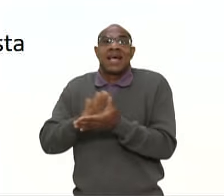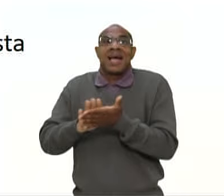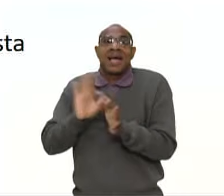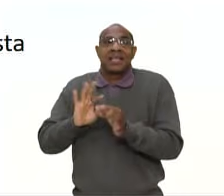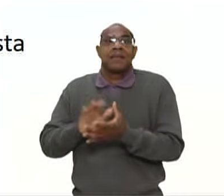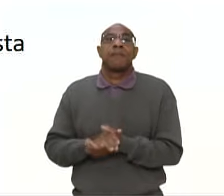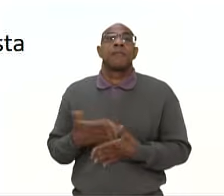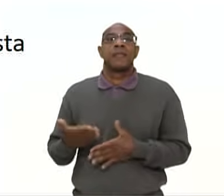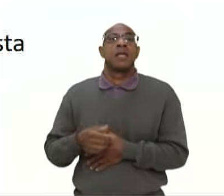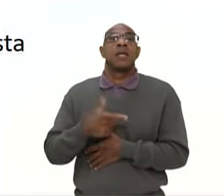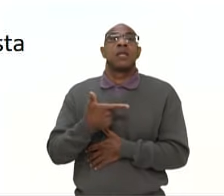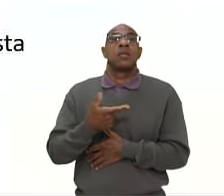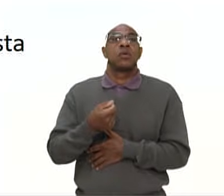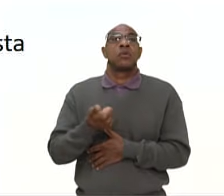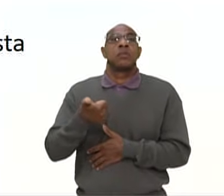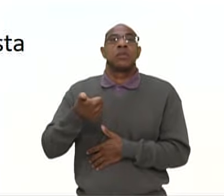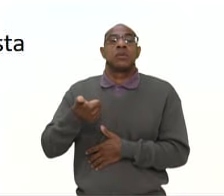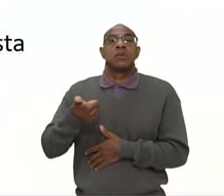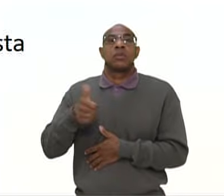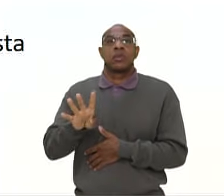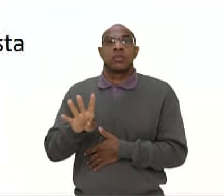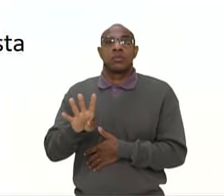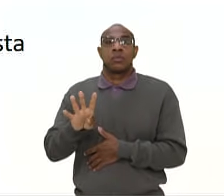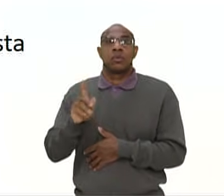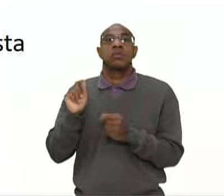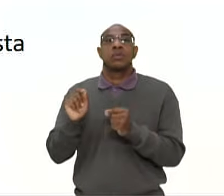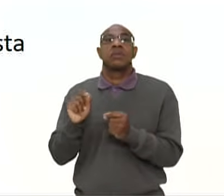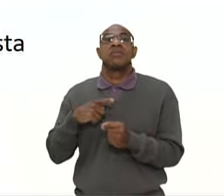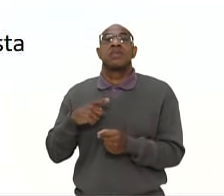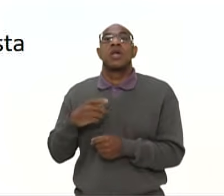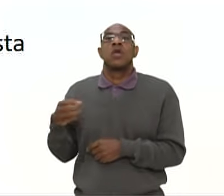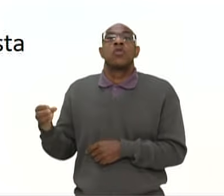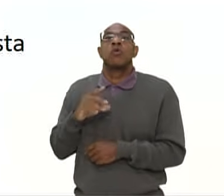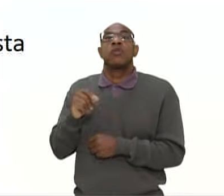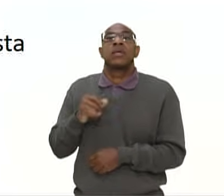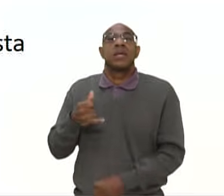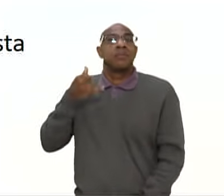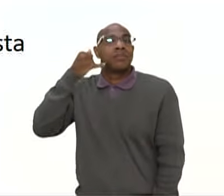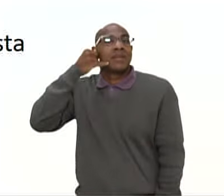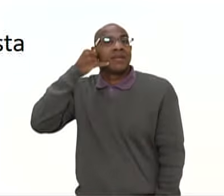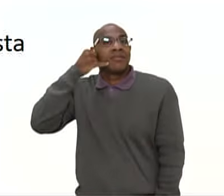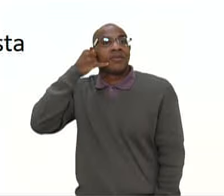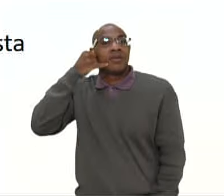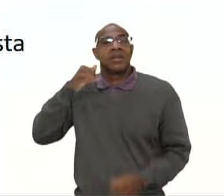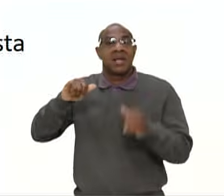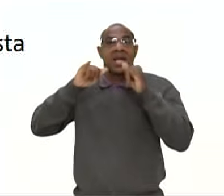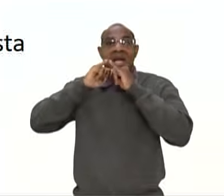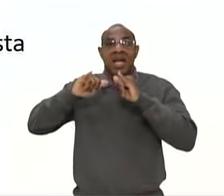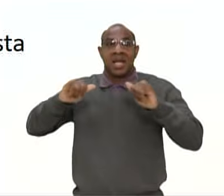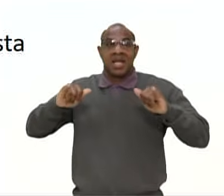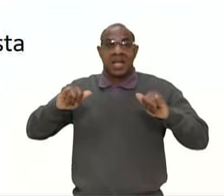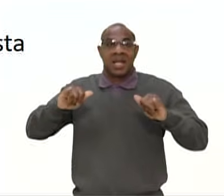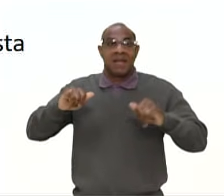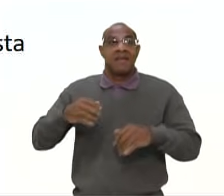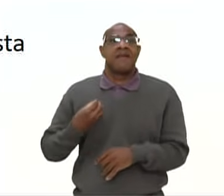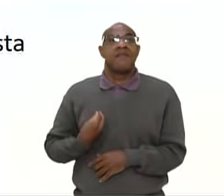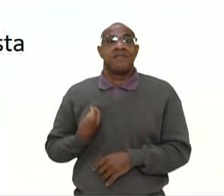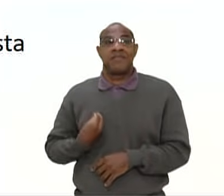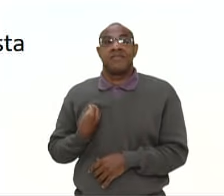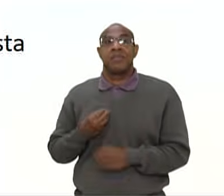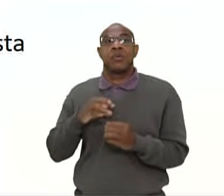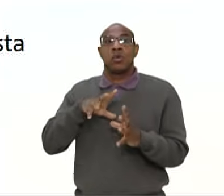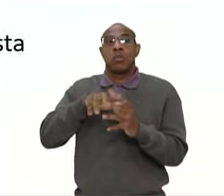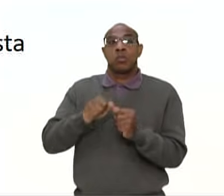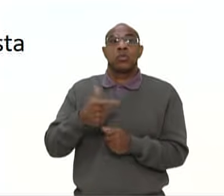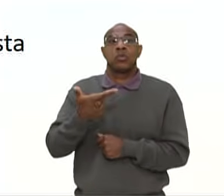do lançamento de um modelo e um novo iPhone é anunciado. Vivemos em um mundo 2.0. Ops, já